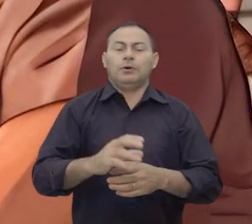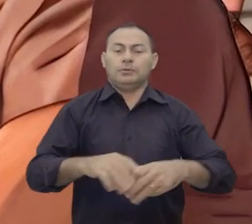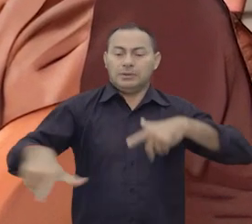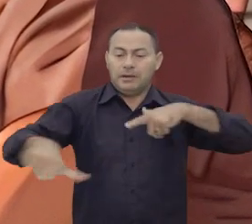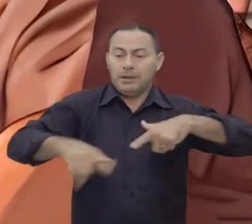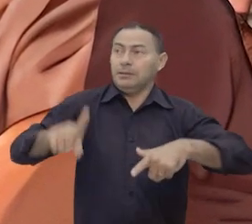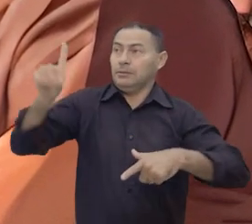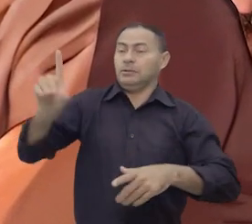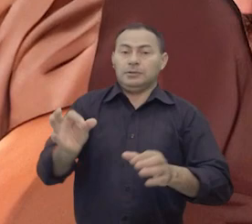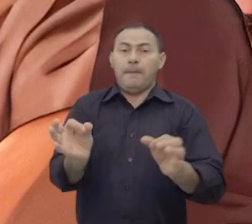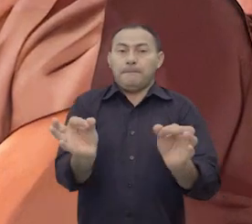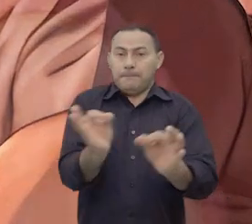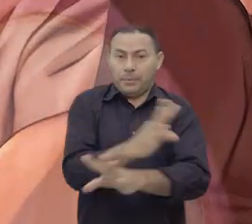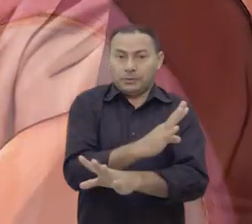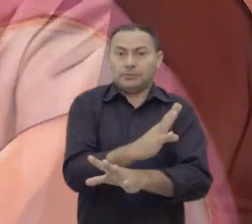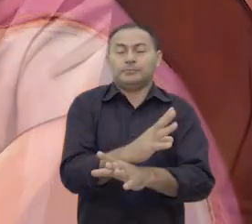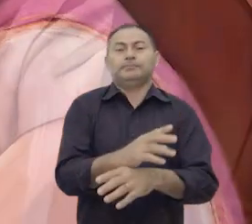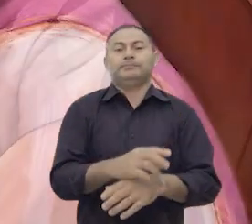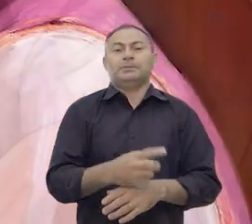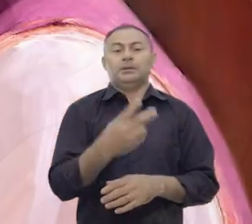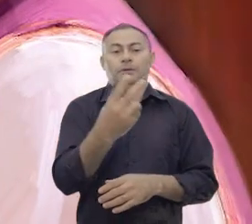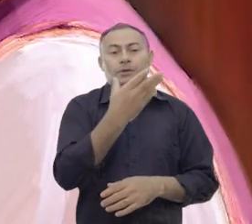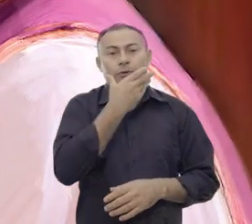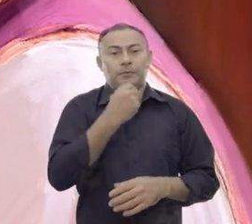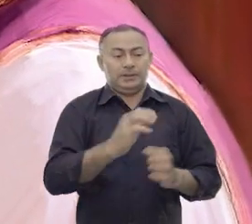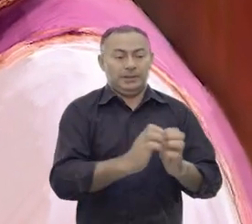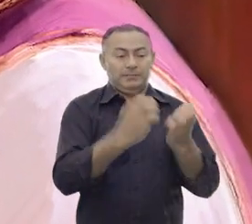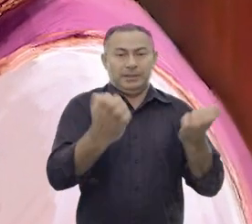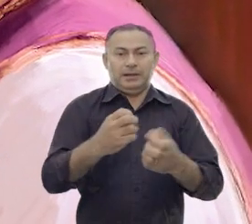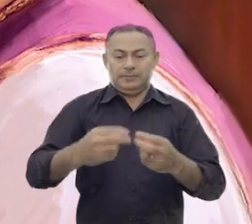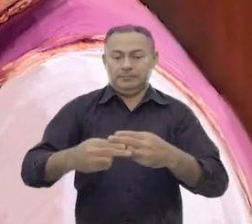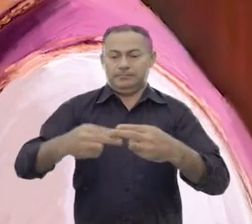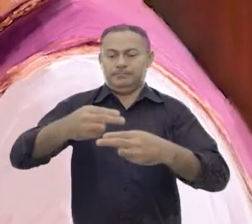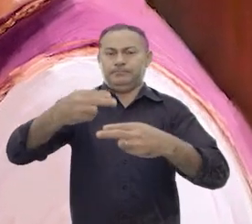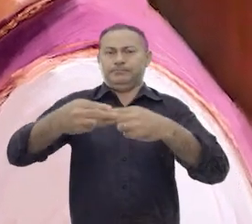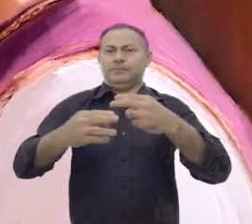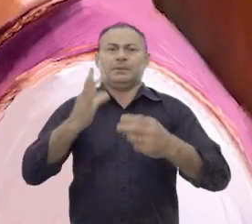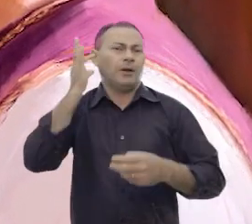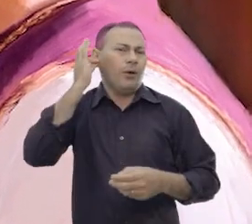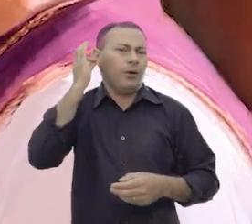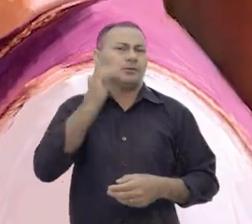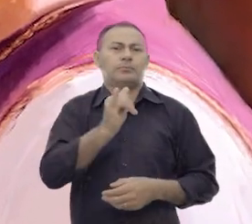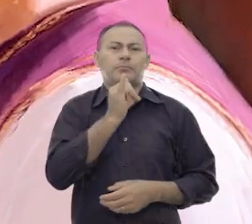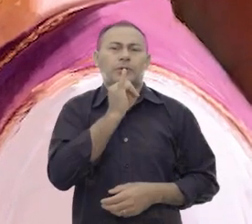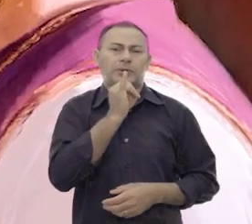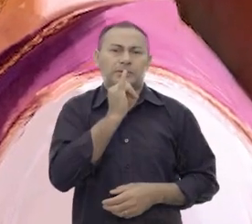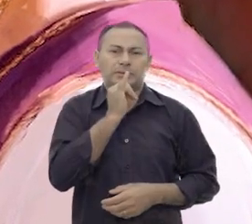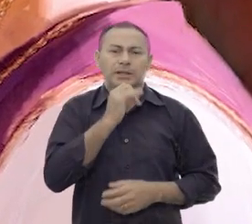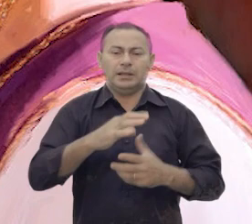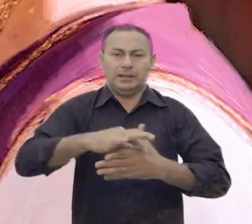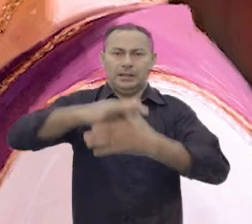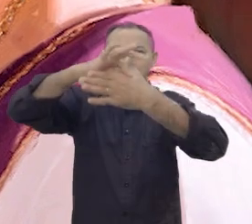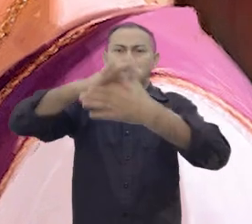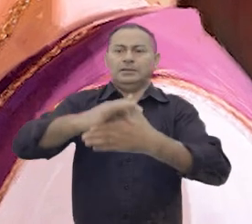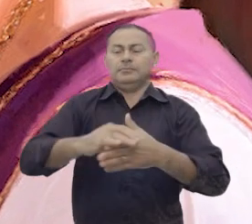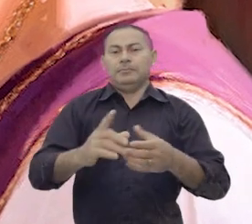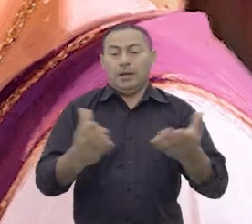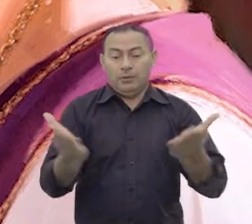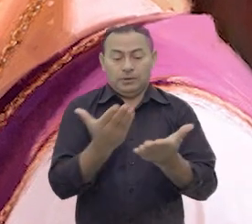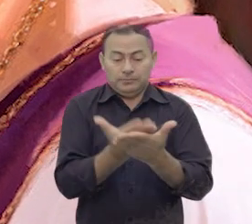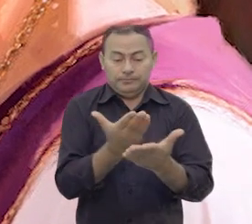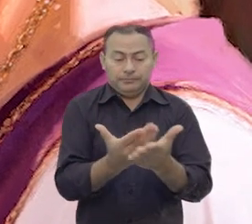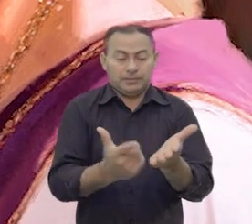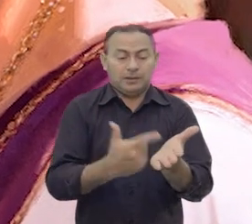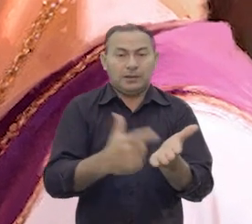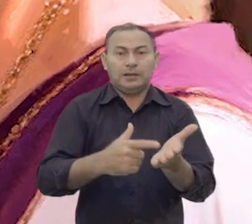de Deus estivesse pronta. Esses dois homens são excelentes modelos de liderança, mesmo sendo tão diferentes. Agora que vamos